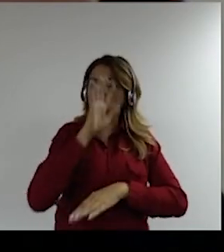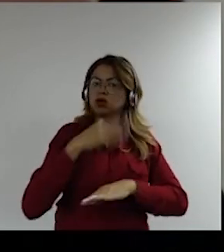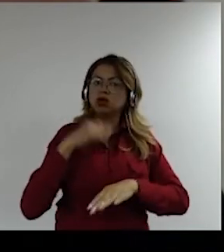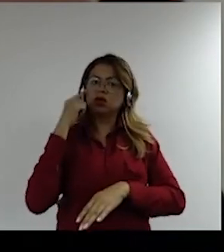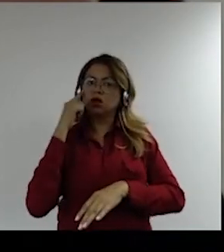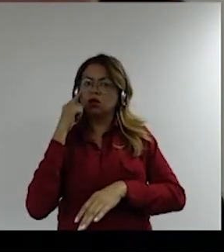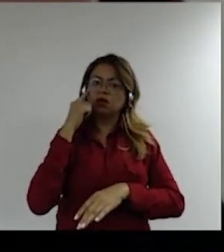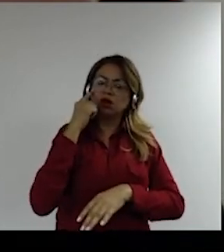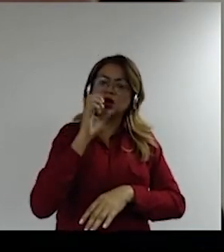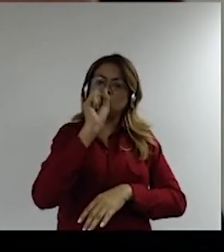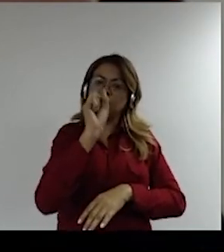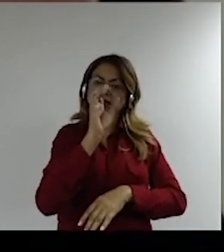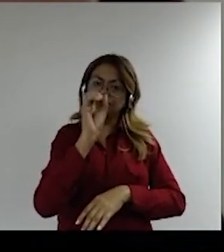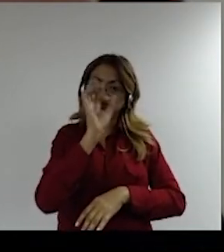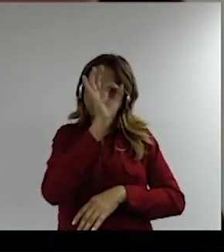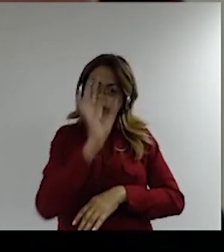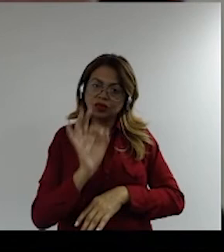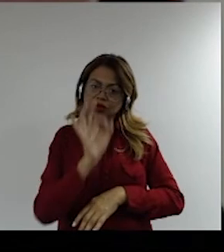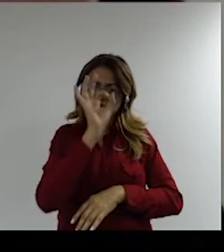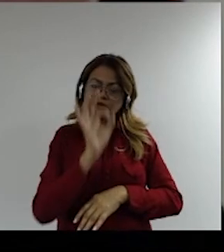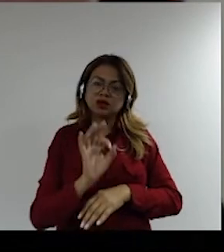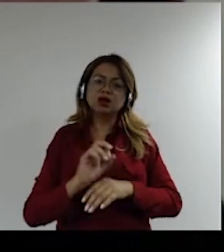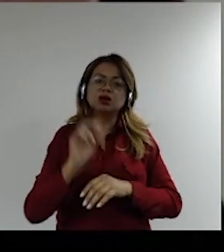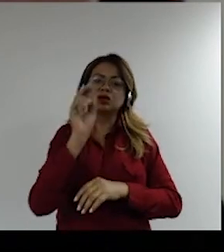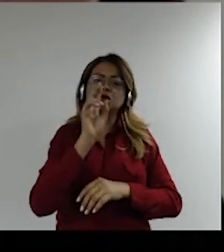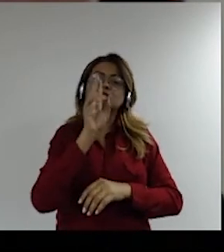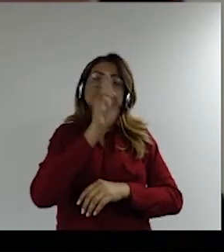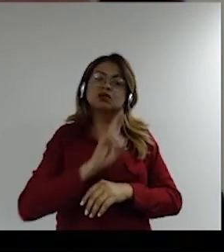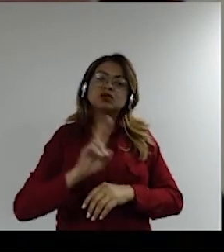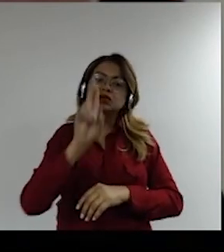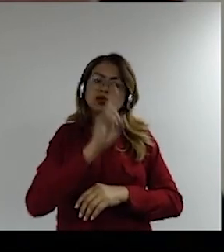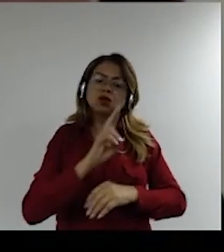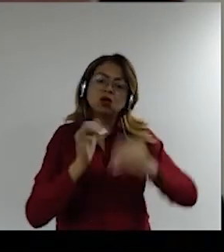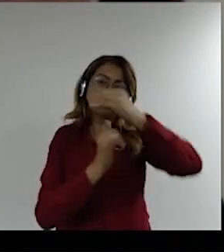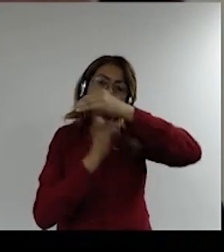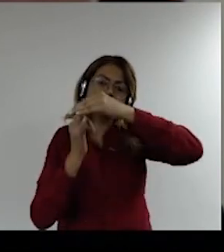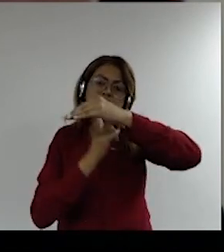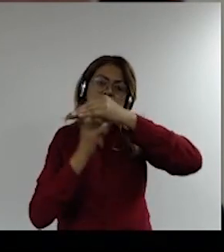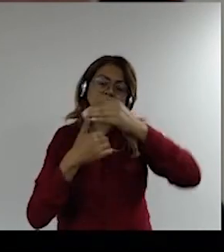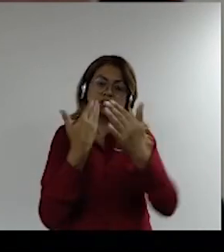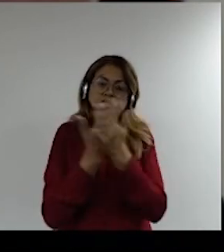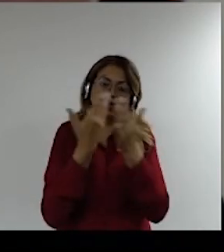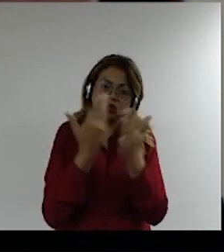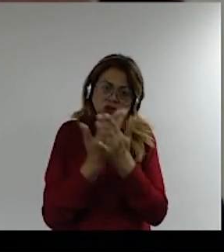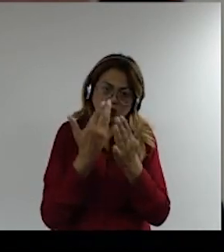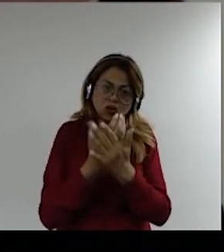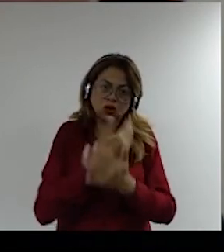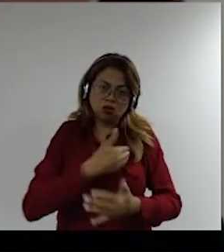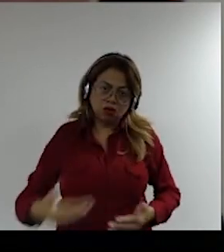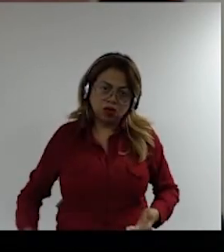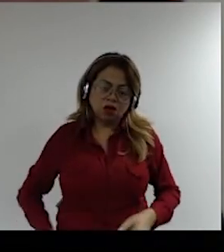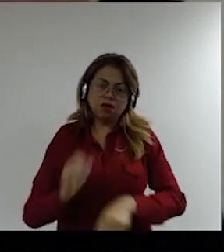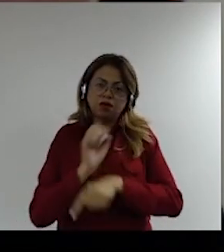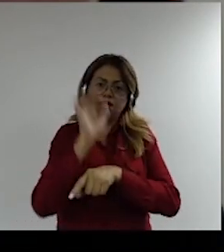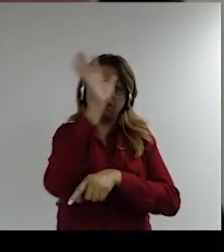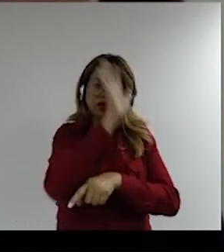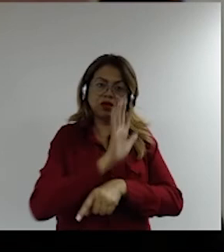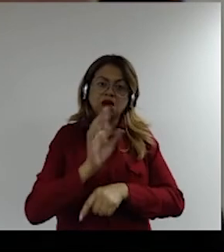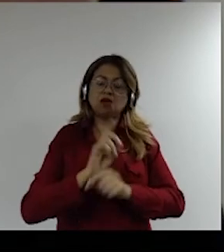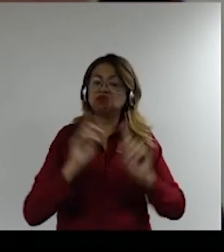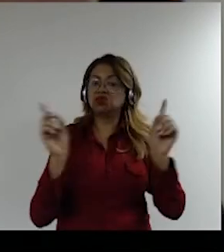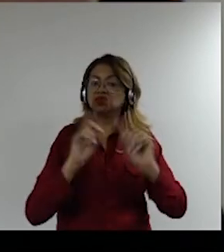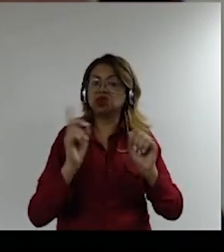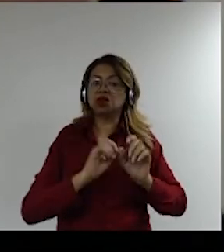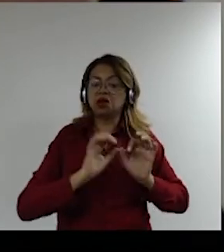engano, 80% das instituições públicas federais não estão ministrando aulas, nem presencial, nem remotamente. Quer